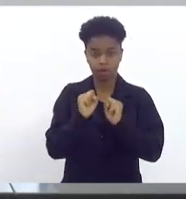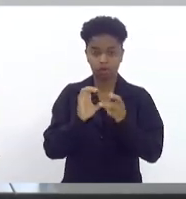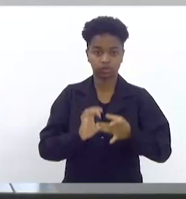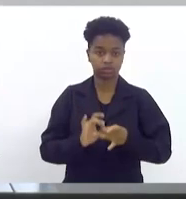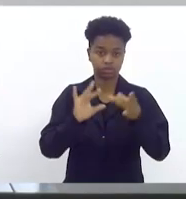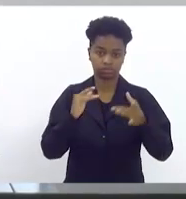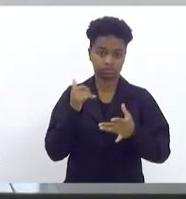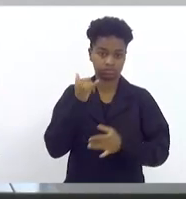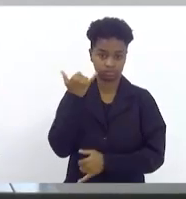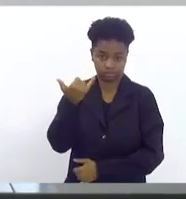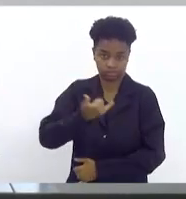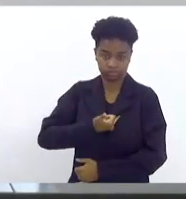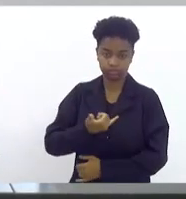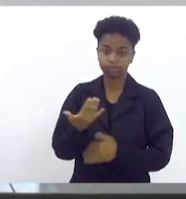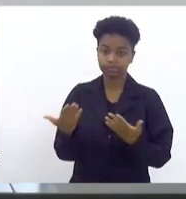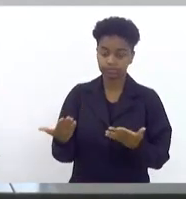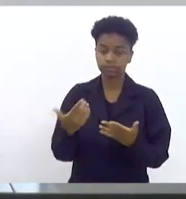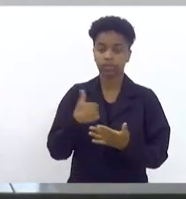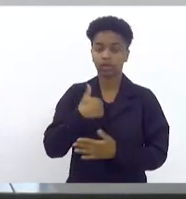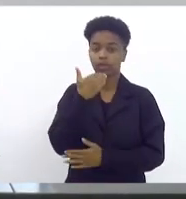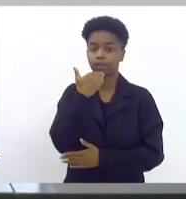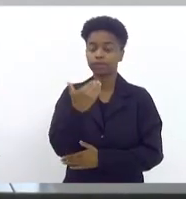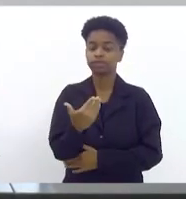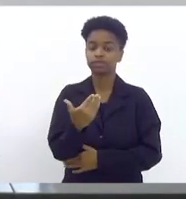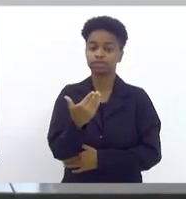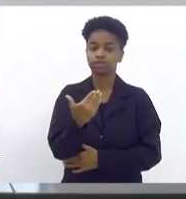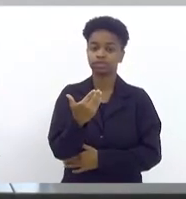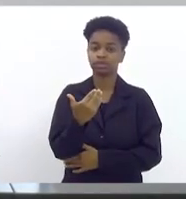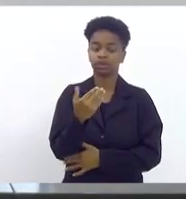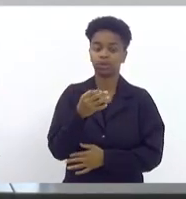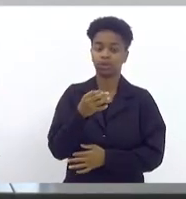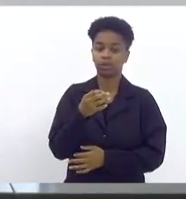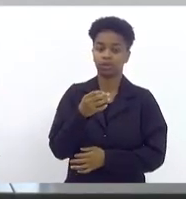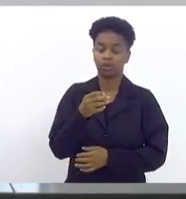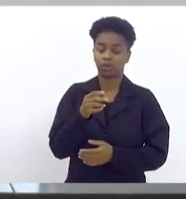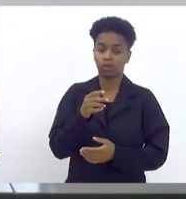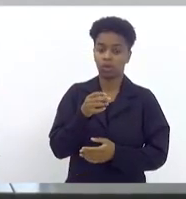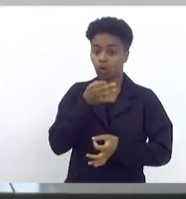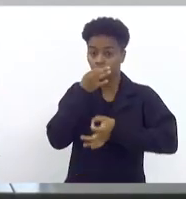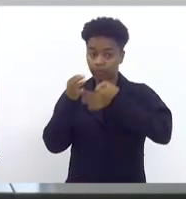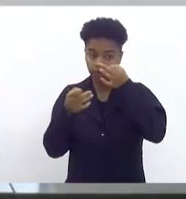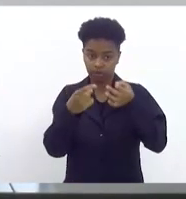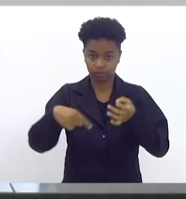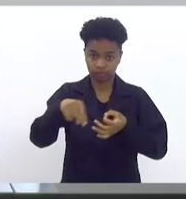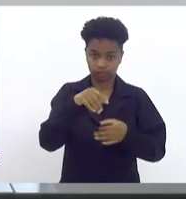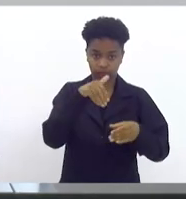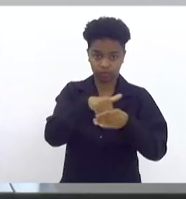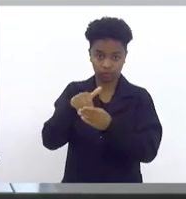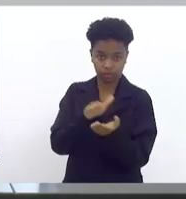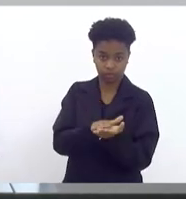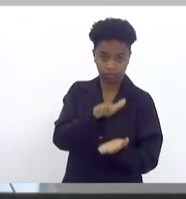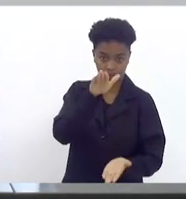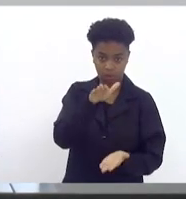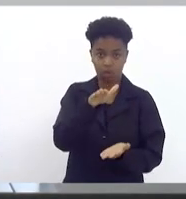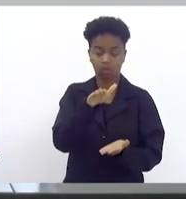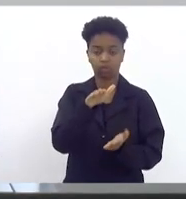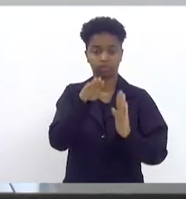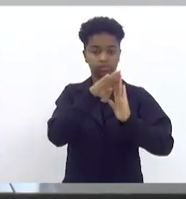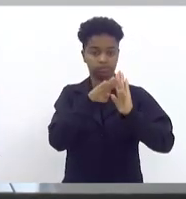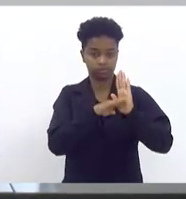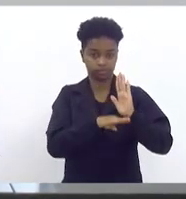Então, formalmente, vou pedir o posicionamento do plenário para votação em bloco dessa pauta da